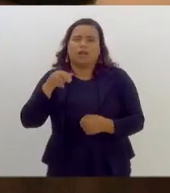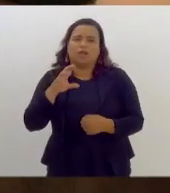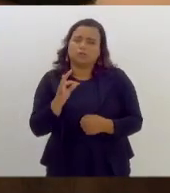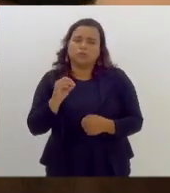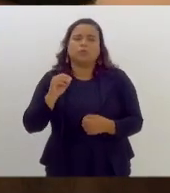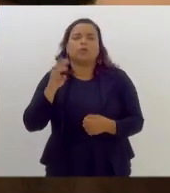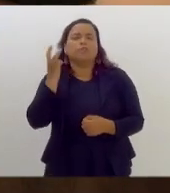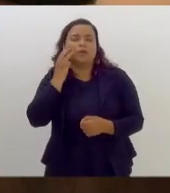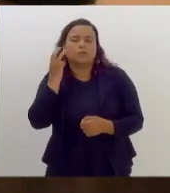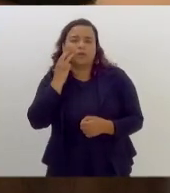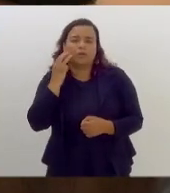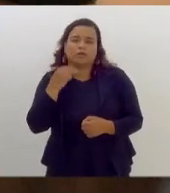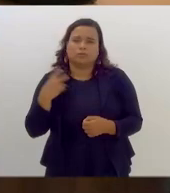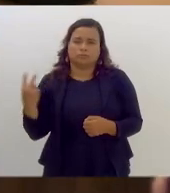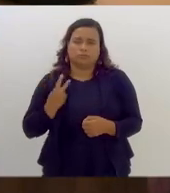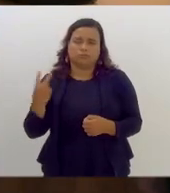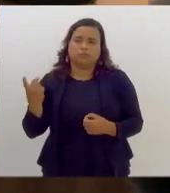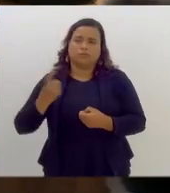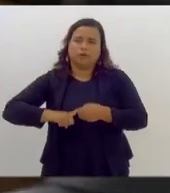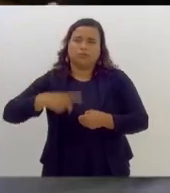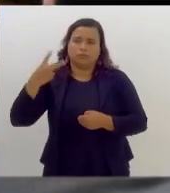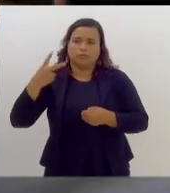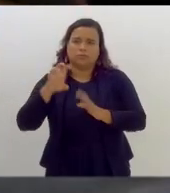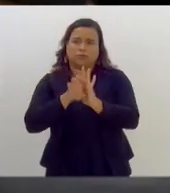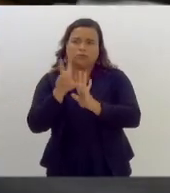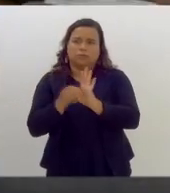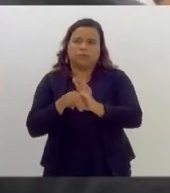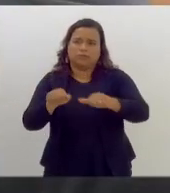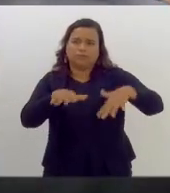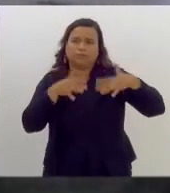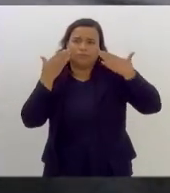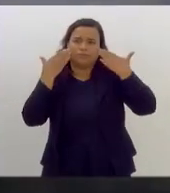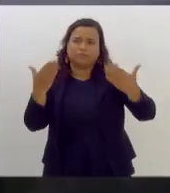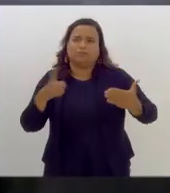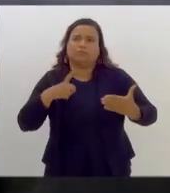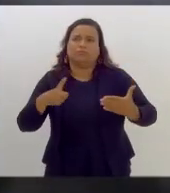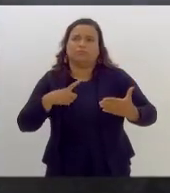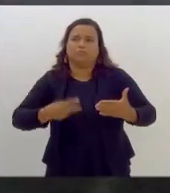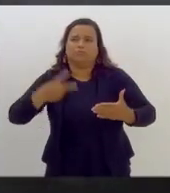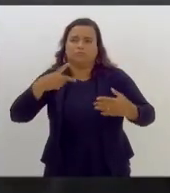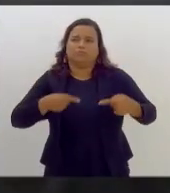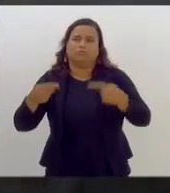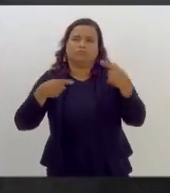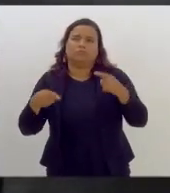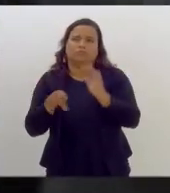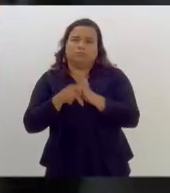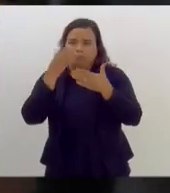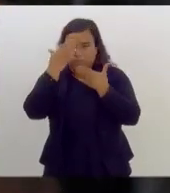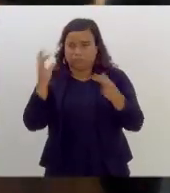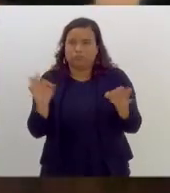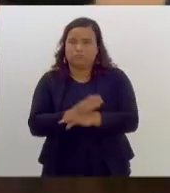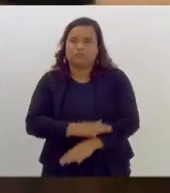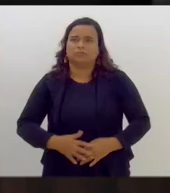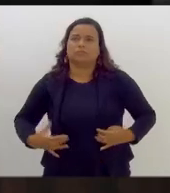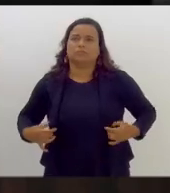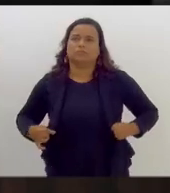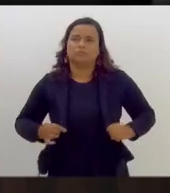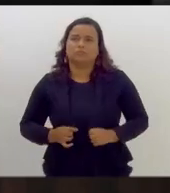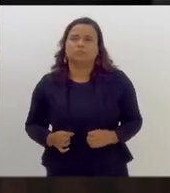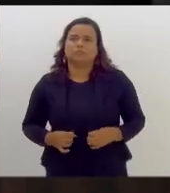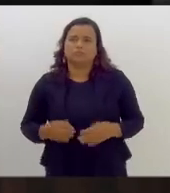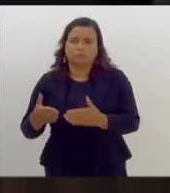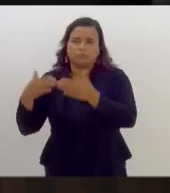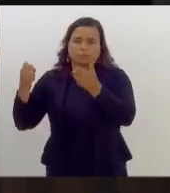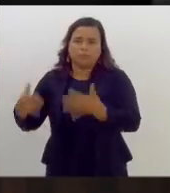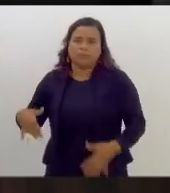Valdeque Carneiro. Ele volta em segunda para as emendas de plenário que foram apresentadas na, primeira, na segunda discussão. Obrigado. Pela